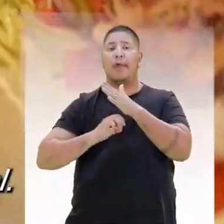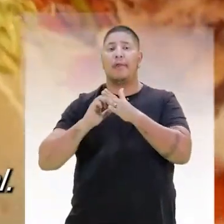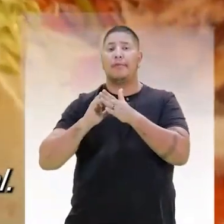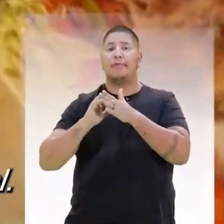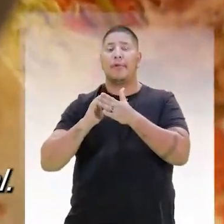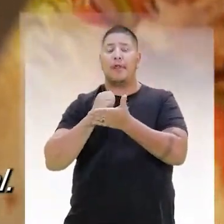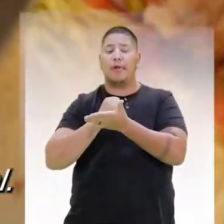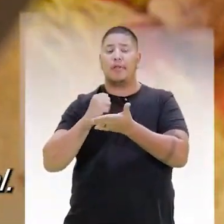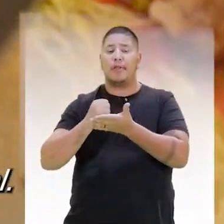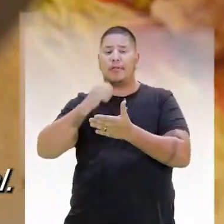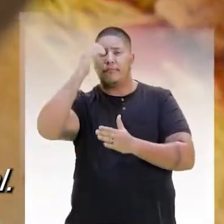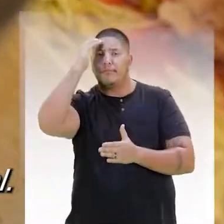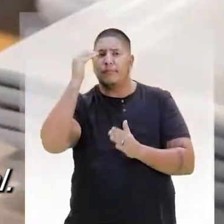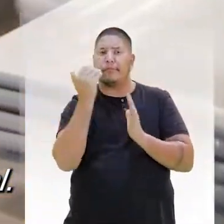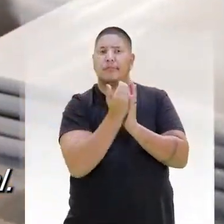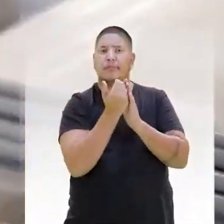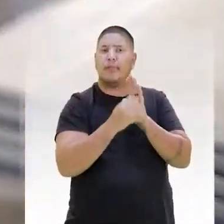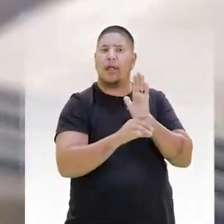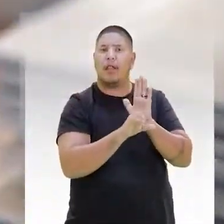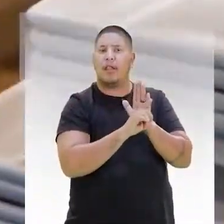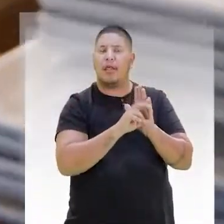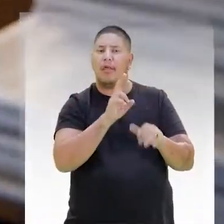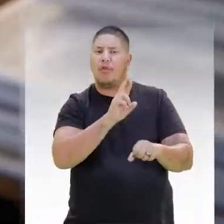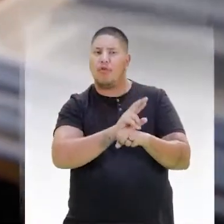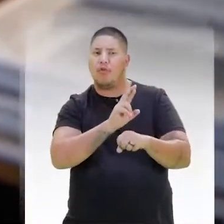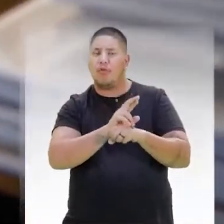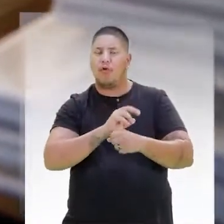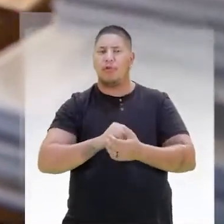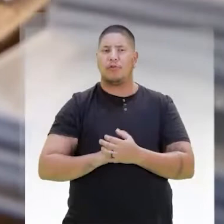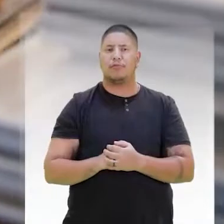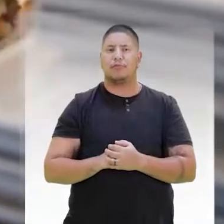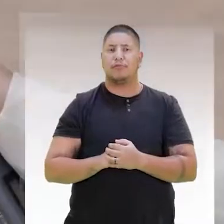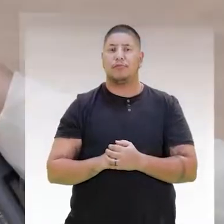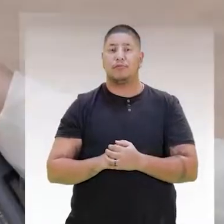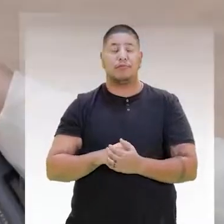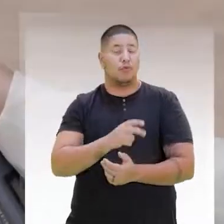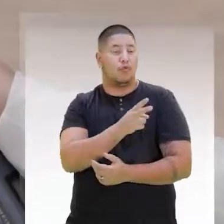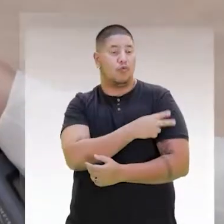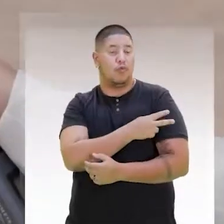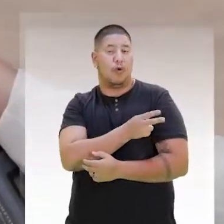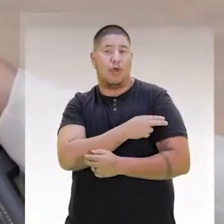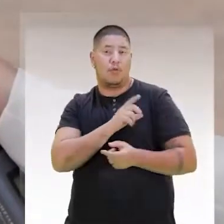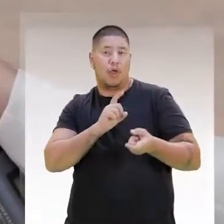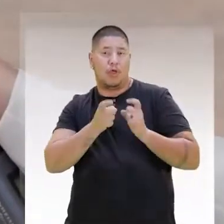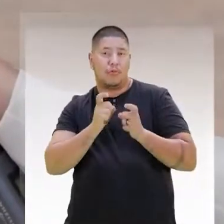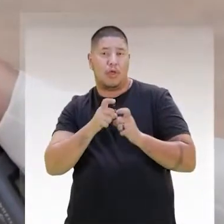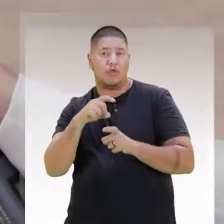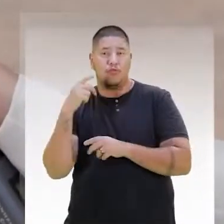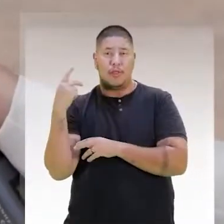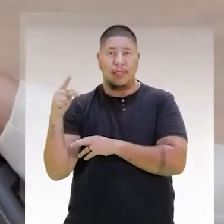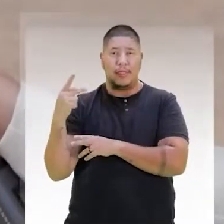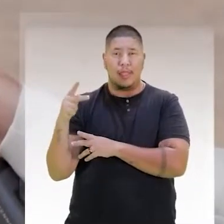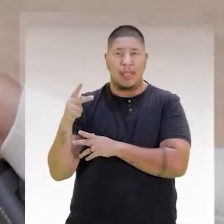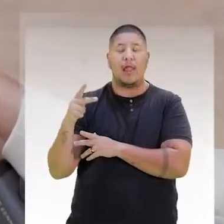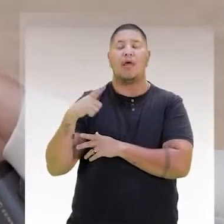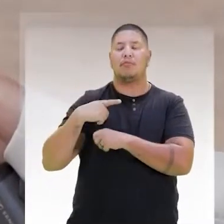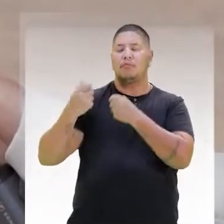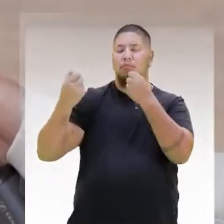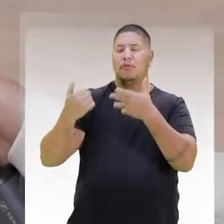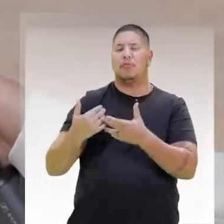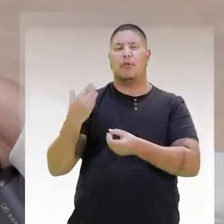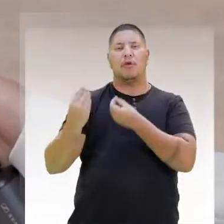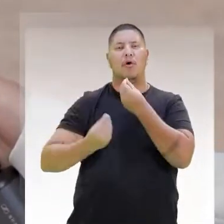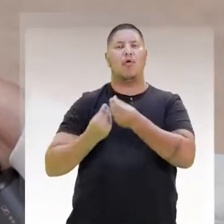contratante cumpre a cota legal. O supervisor administrativo da unidade onde Jéssica trabalha explica